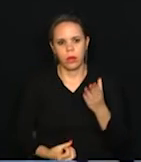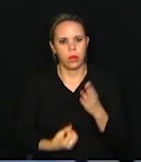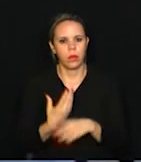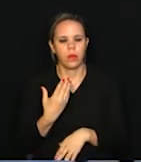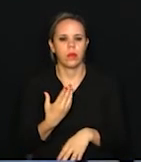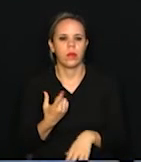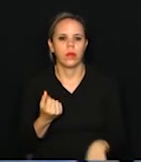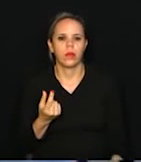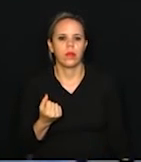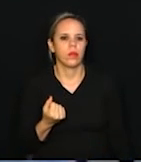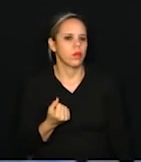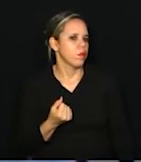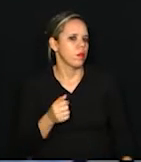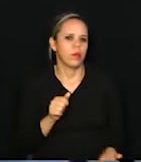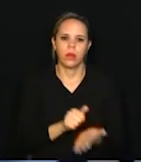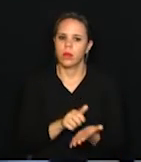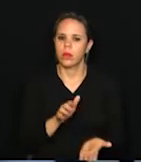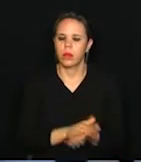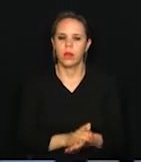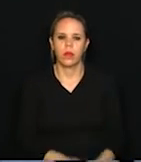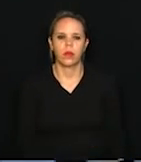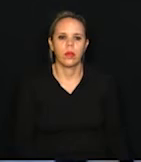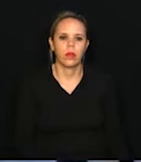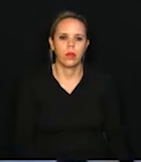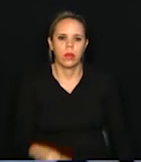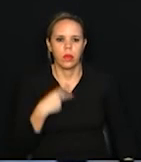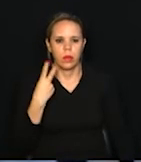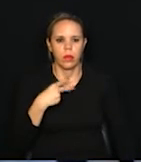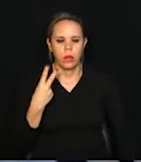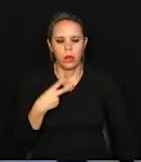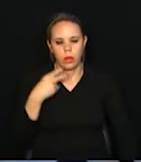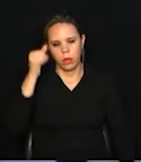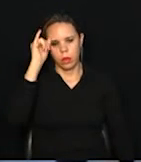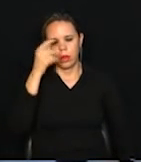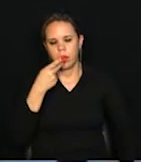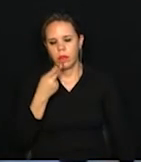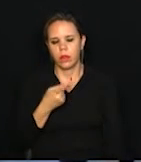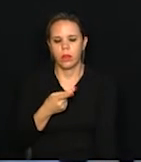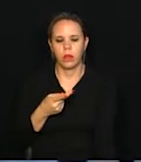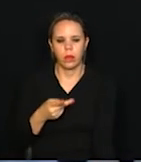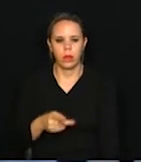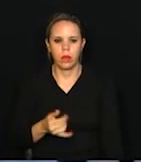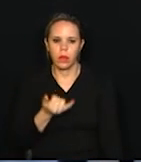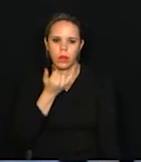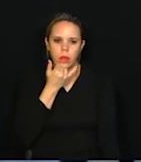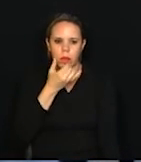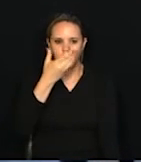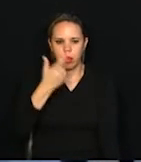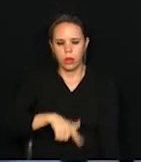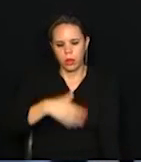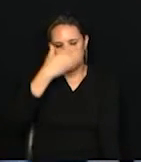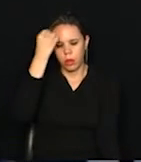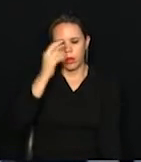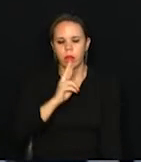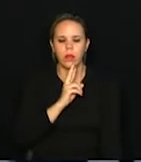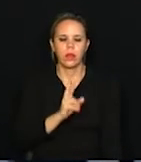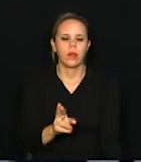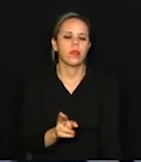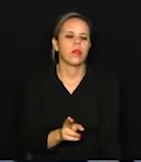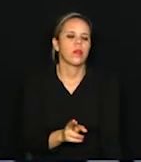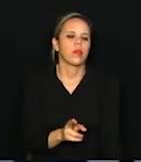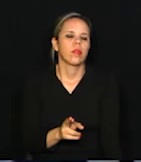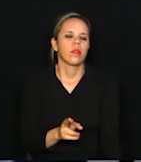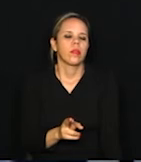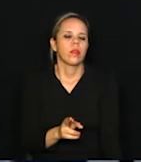do dinheiro de multa, né? Outra coisa também que o vereador Paulo Búfalo perguntou, e eu peço perdão de novo por ter esquecido de